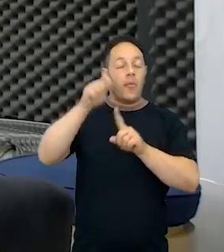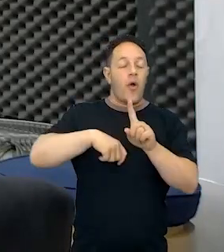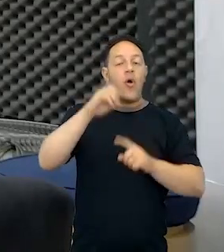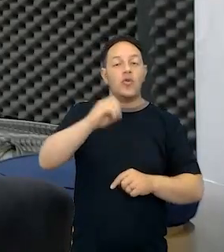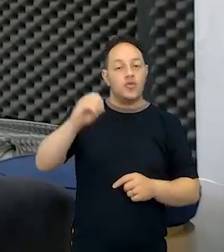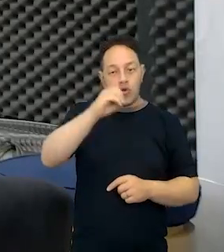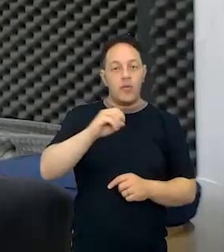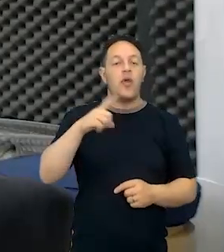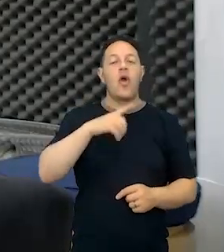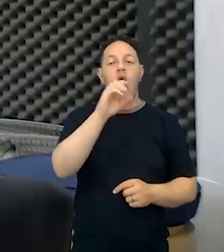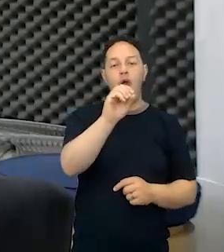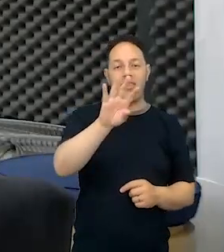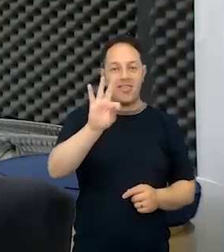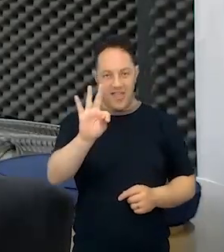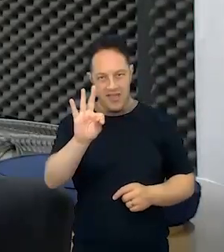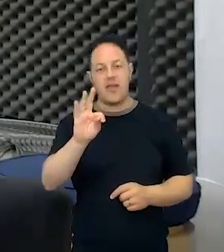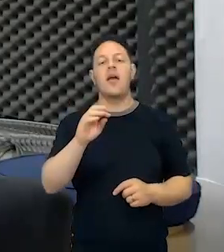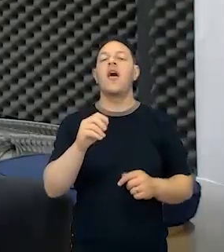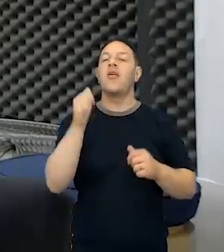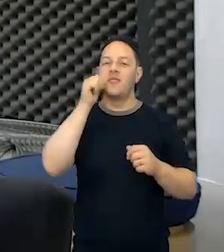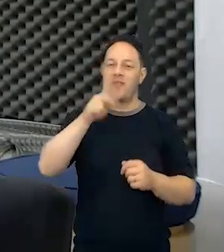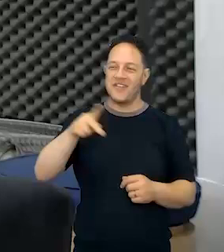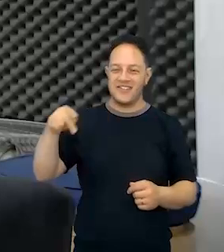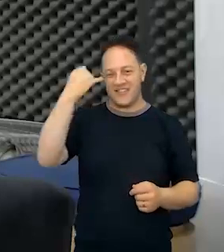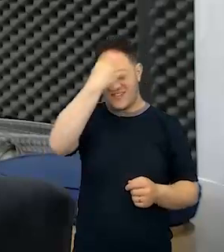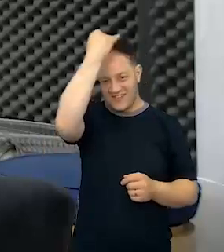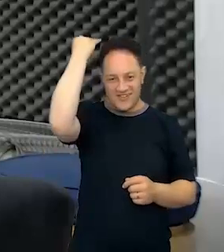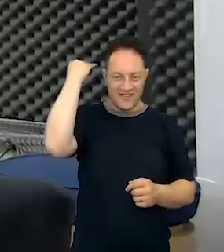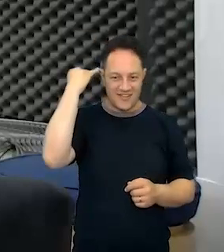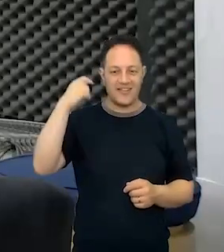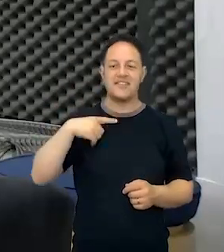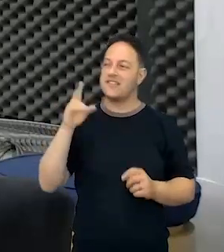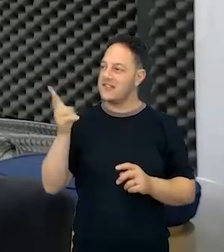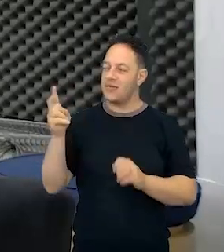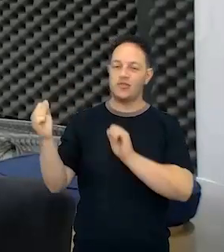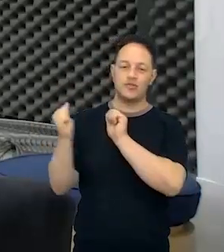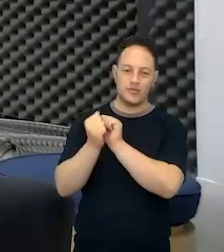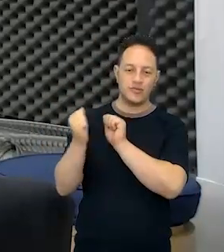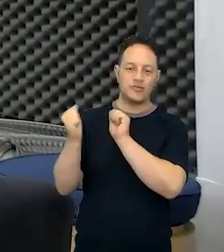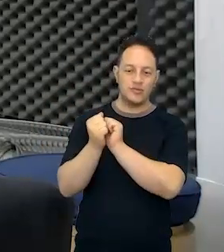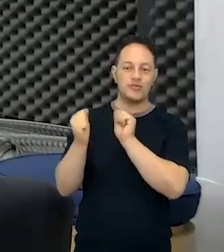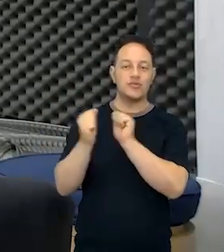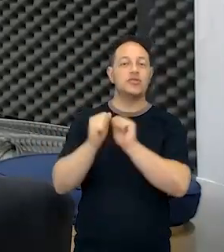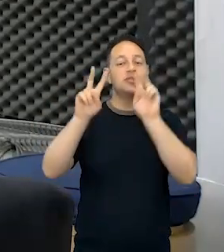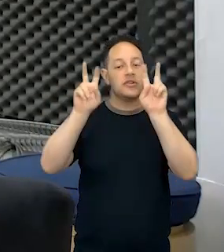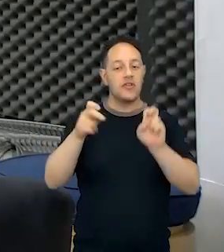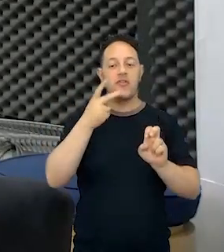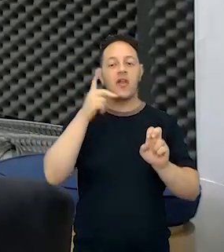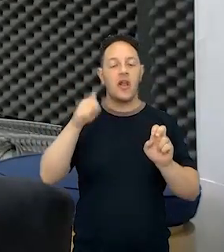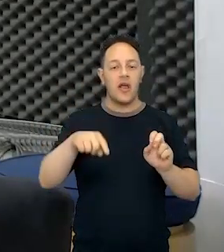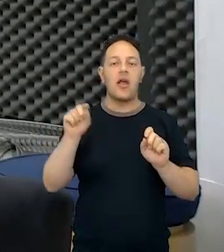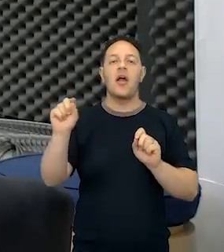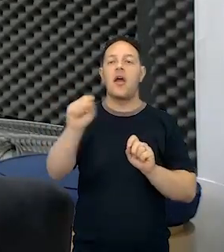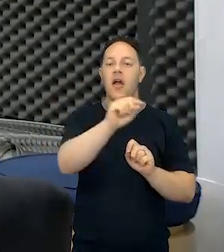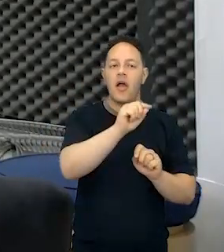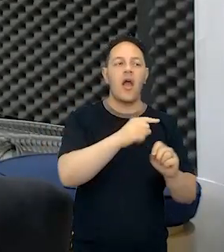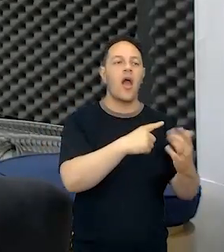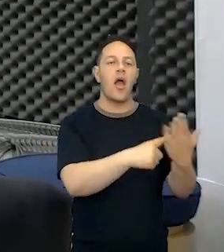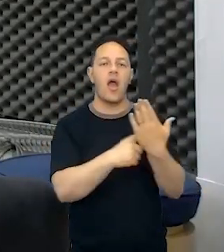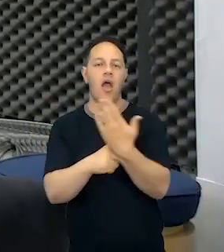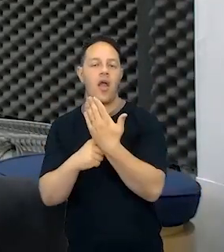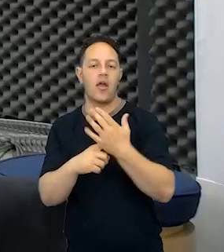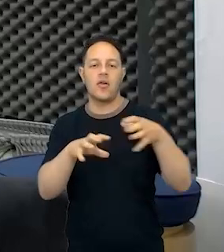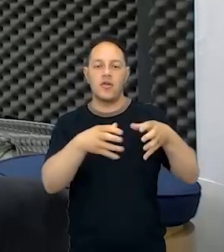orientação técnica. A professora Ilana, que sempre está aqui conosco, ela trabalhou bastante o tema das redes protetivas. E